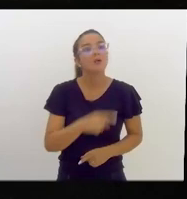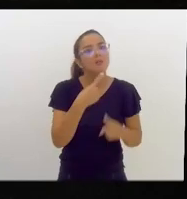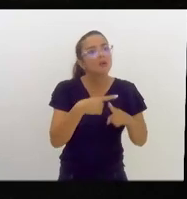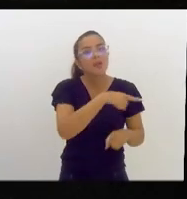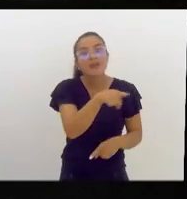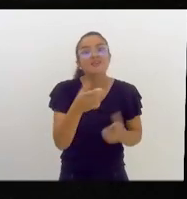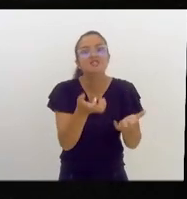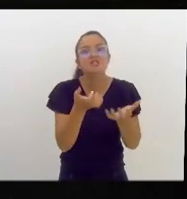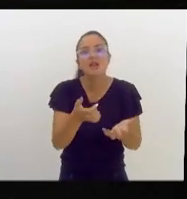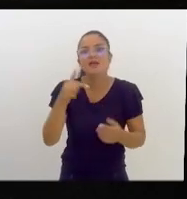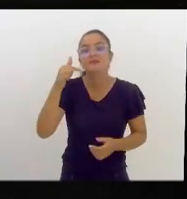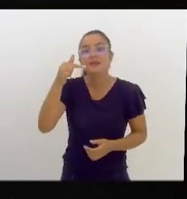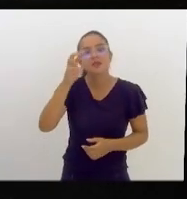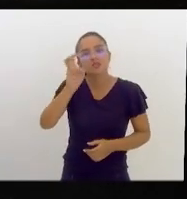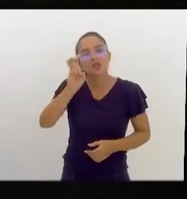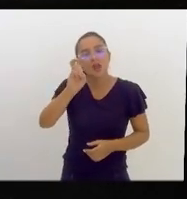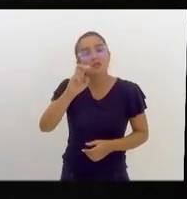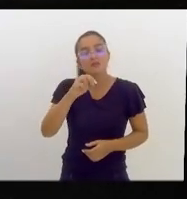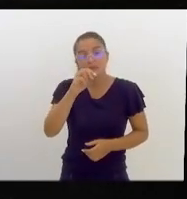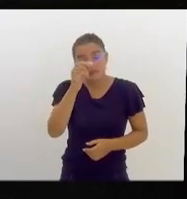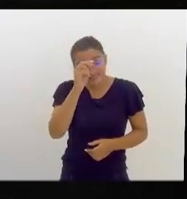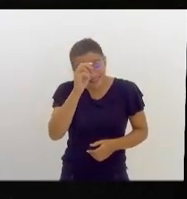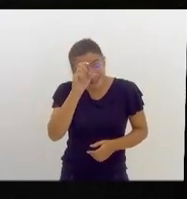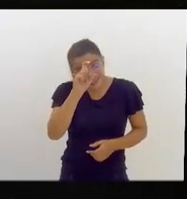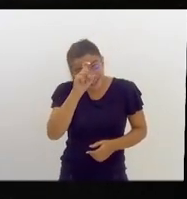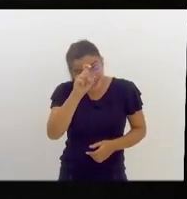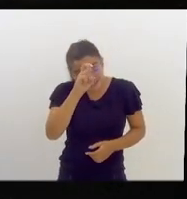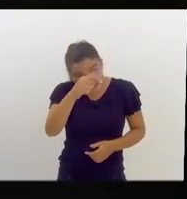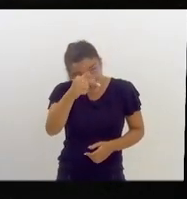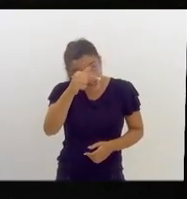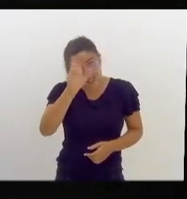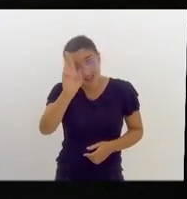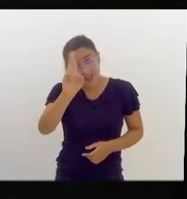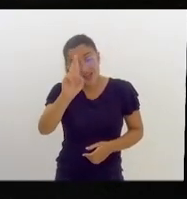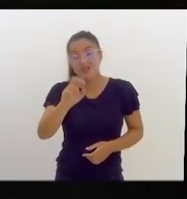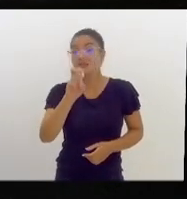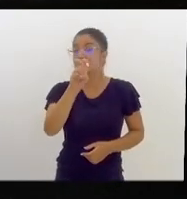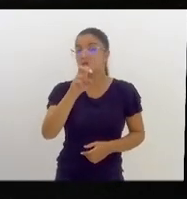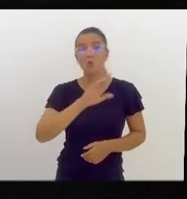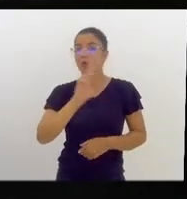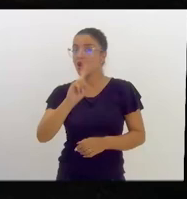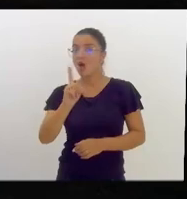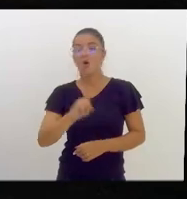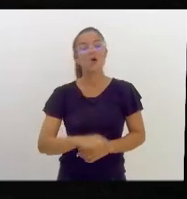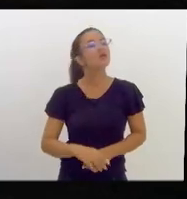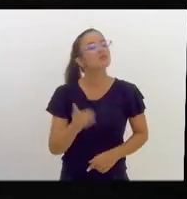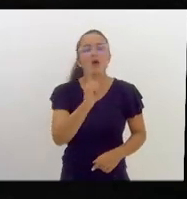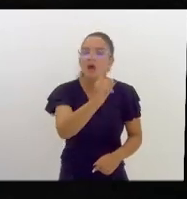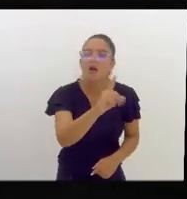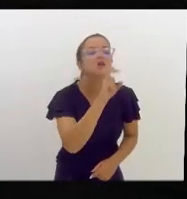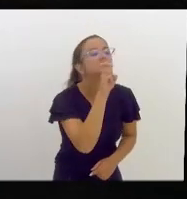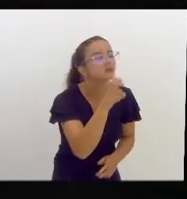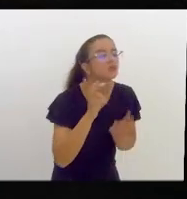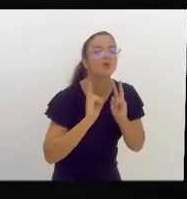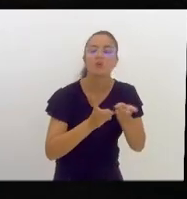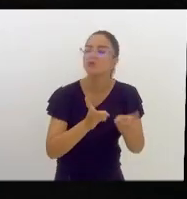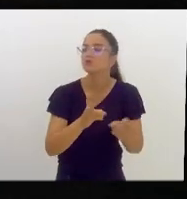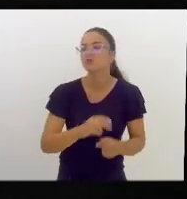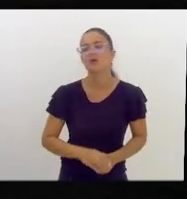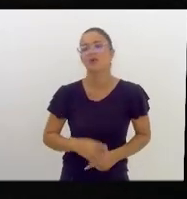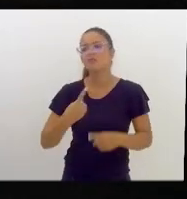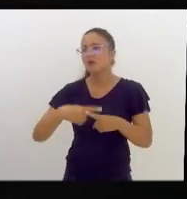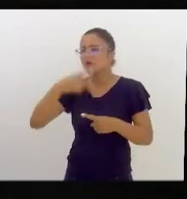isso importava em 40%, e eu me lembro que na CPI eu questionei, porque nenhum trabalhador desse